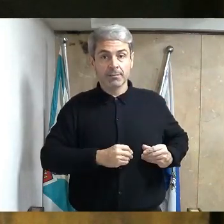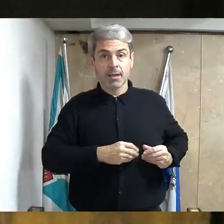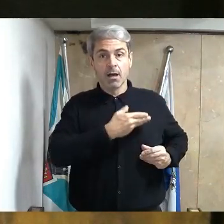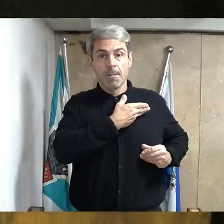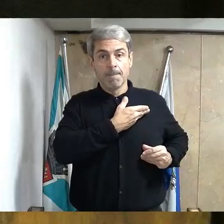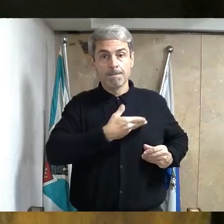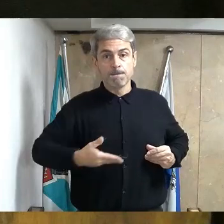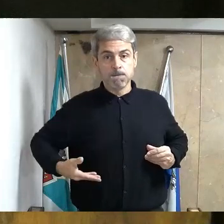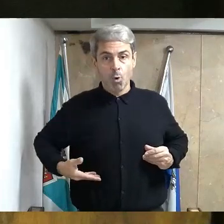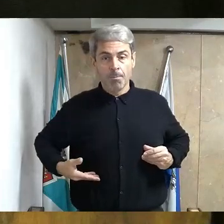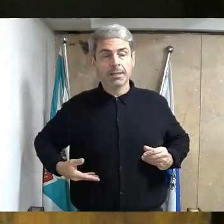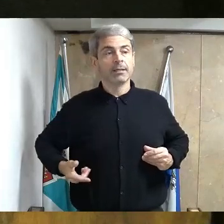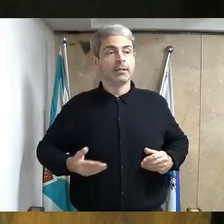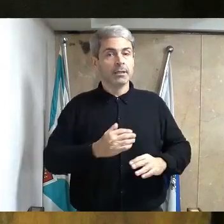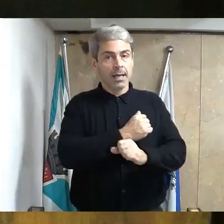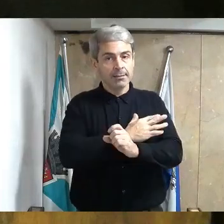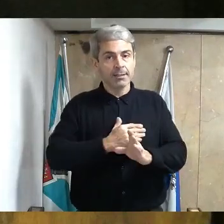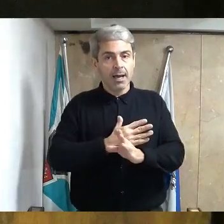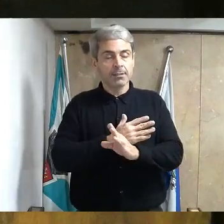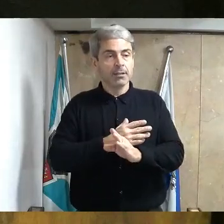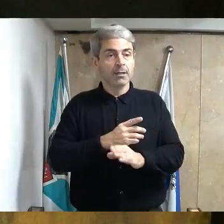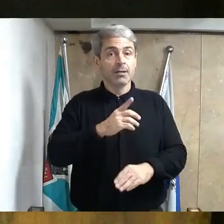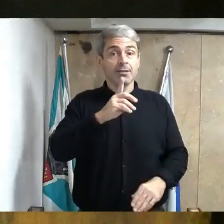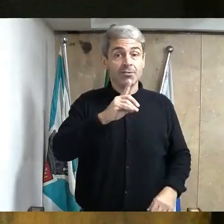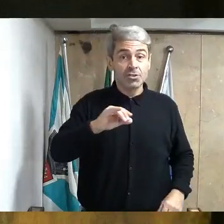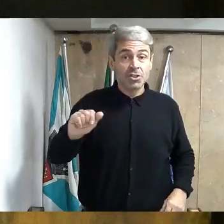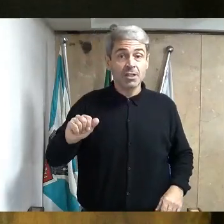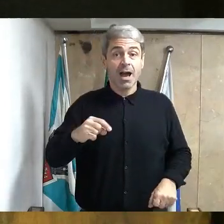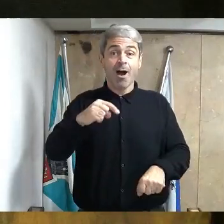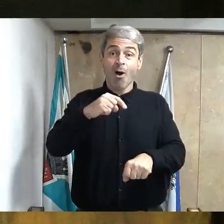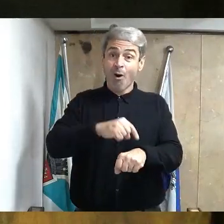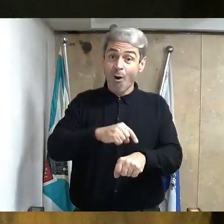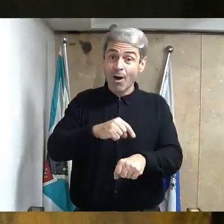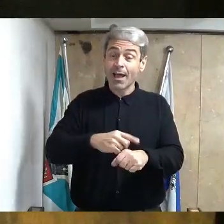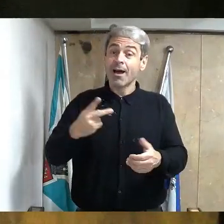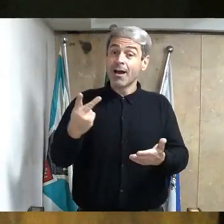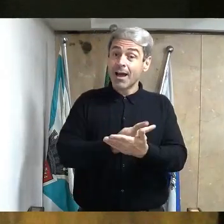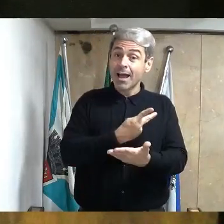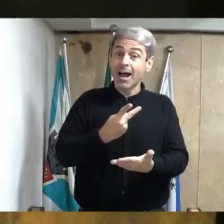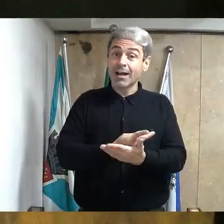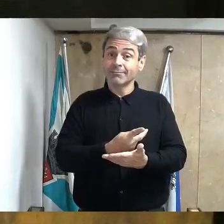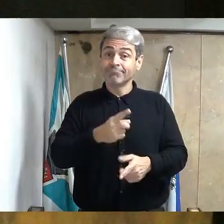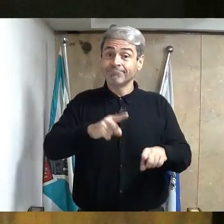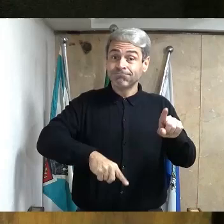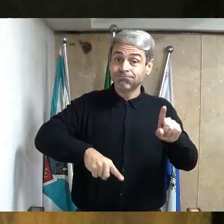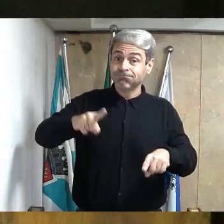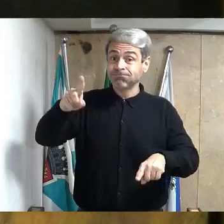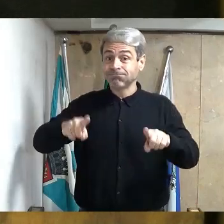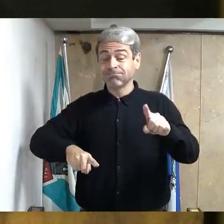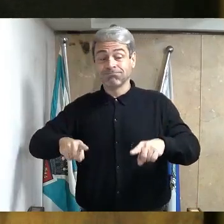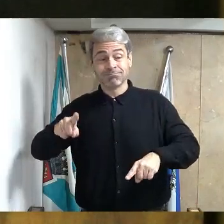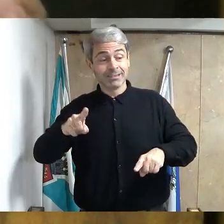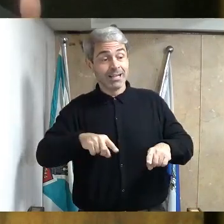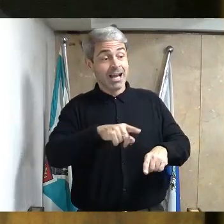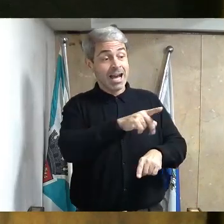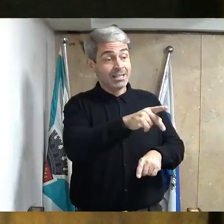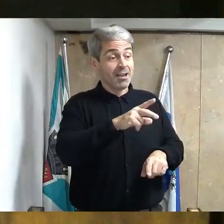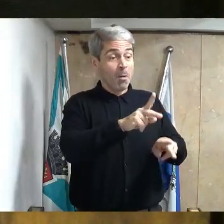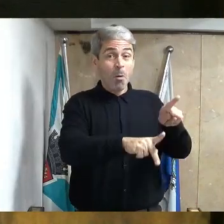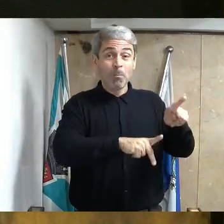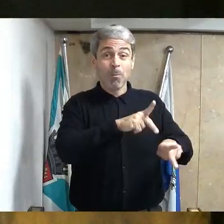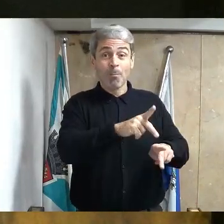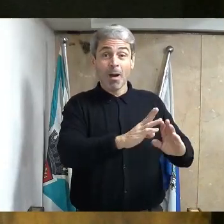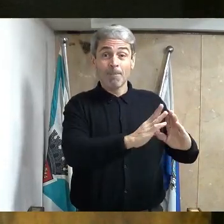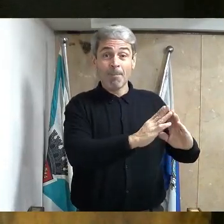com dia e hora regular, e hoje a gente vê a população ainda colocando seu lixo